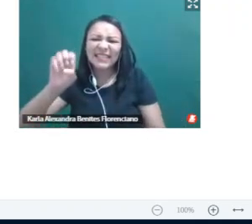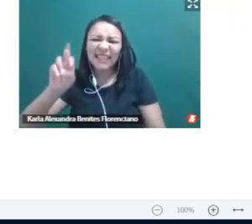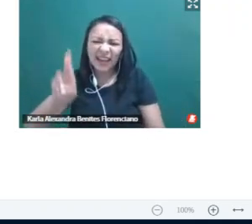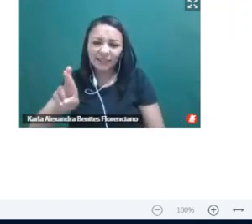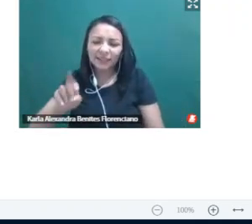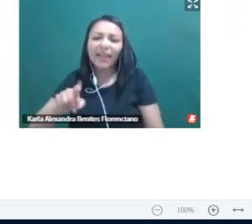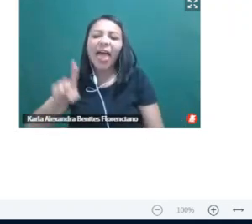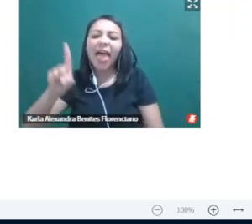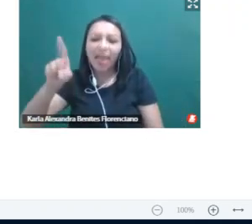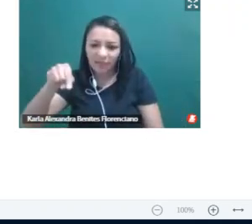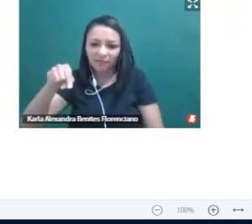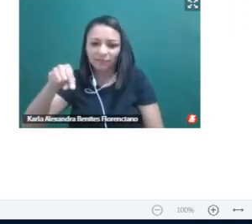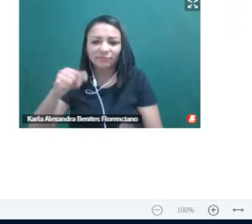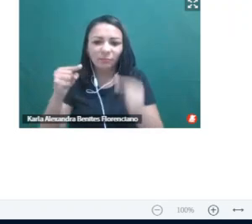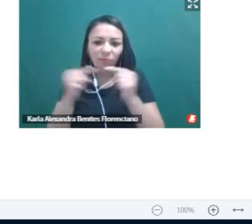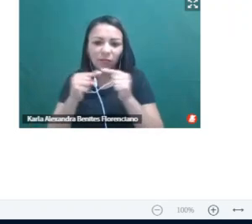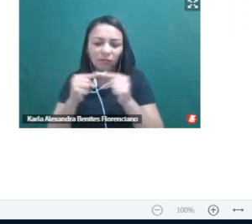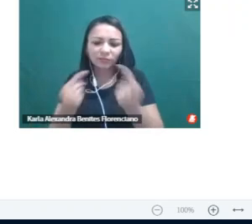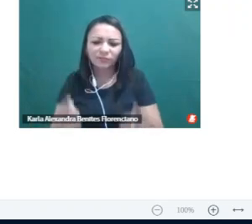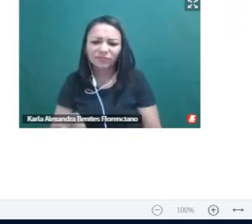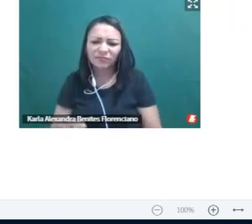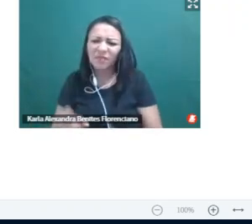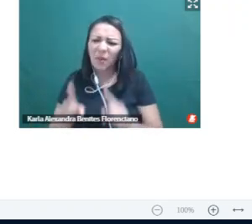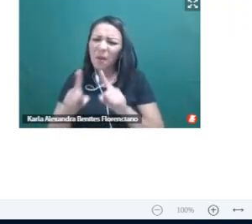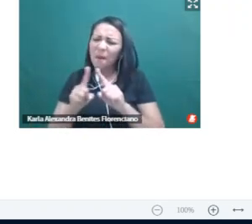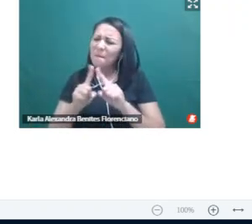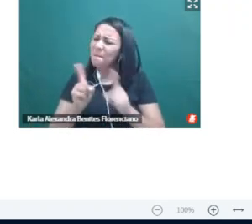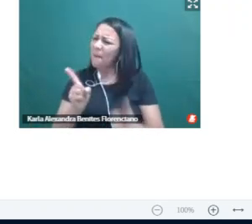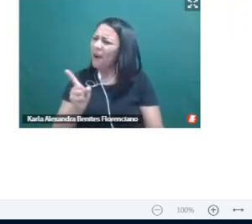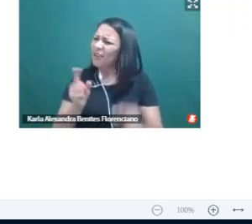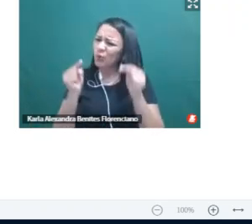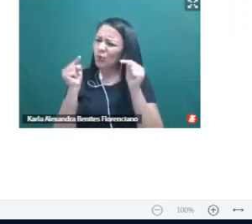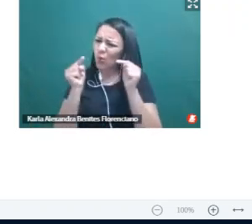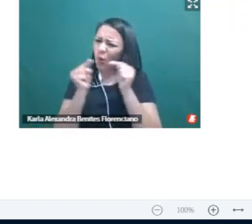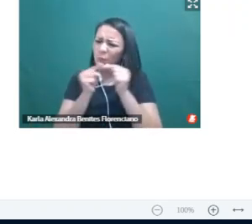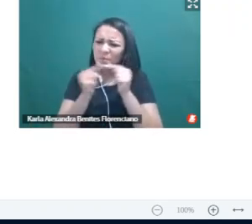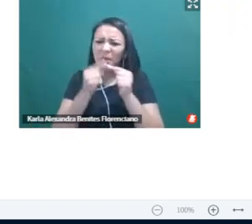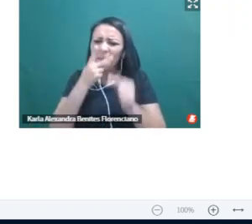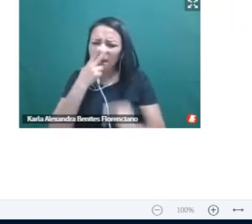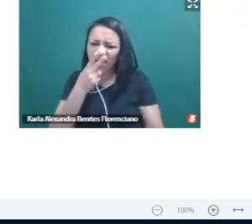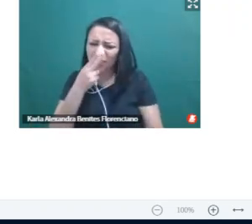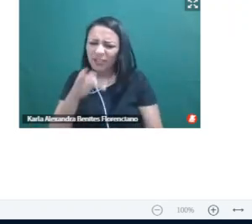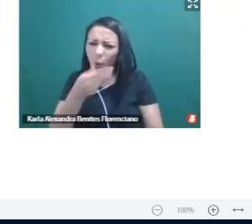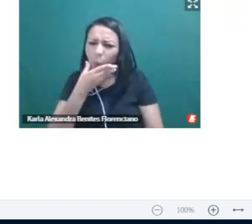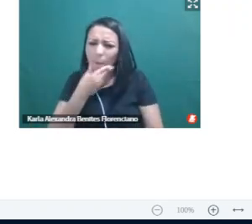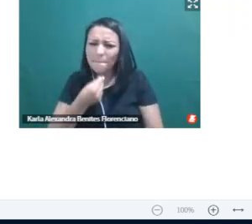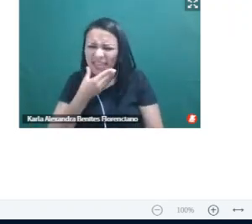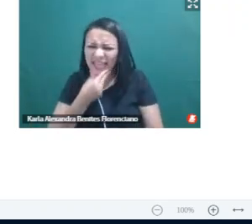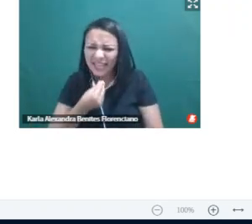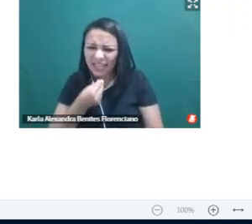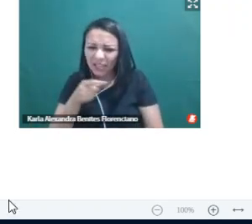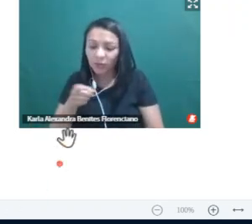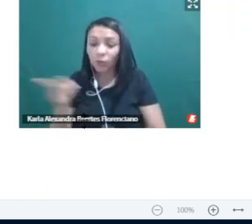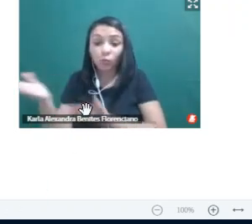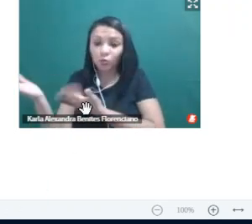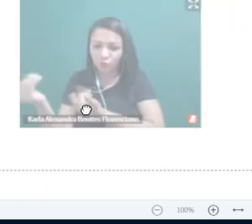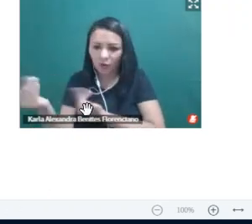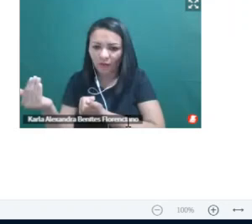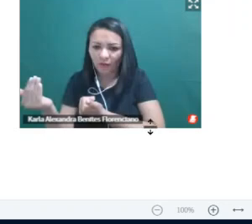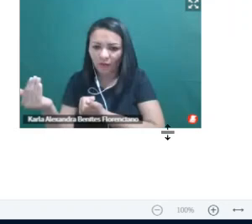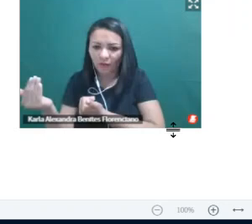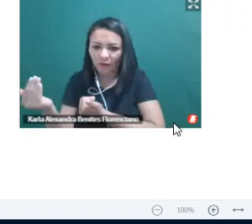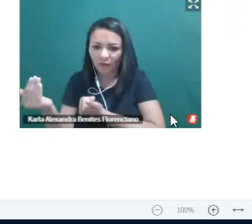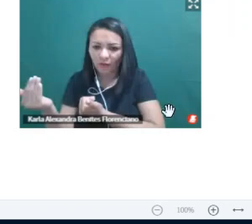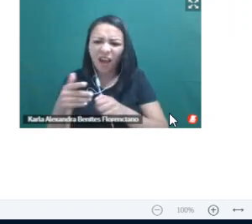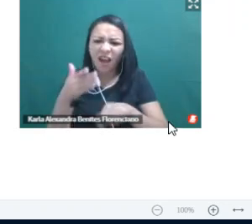Professor, mas o bom rapaz está fazendo alguma coisa? Não.